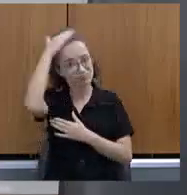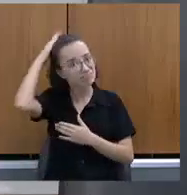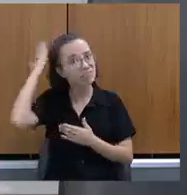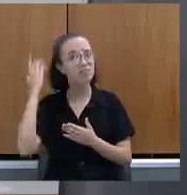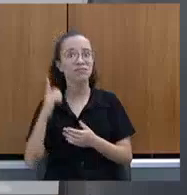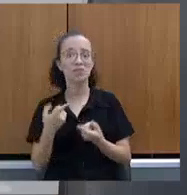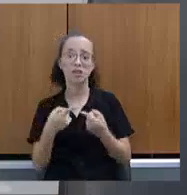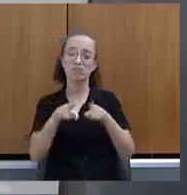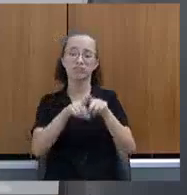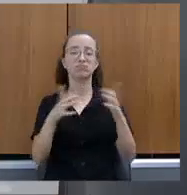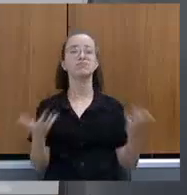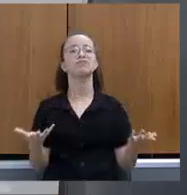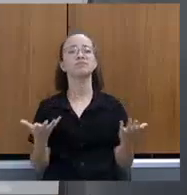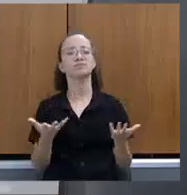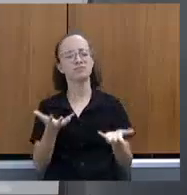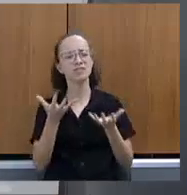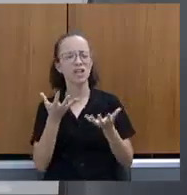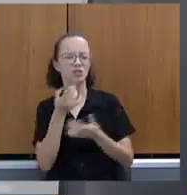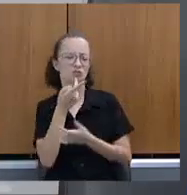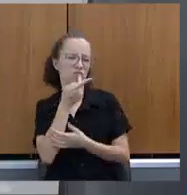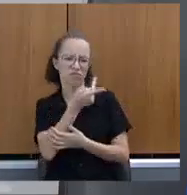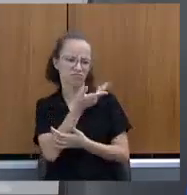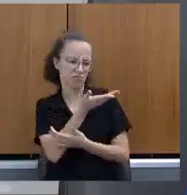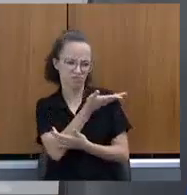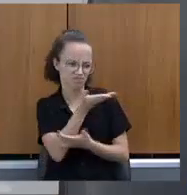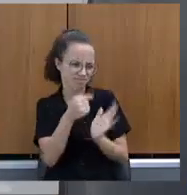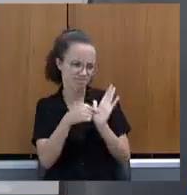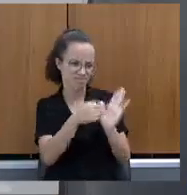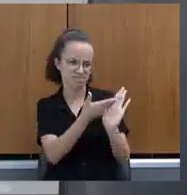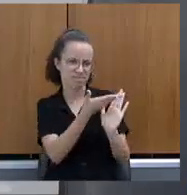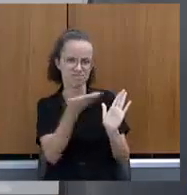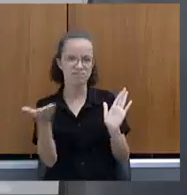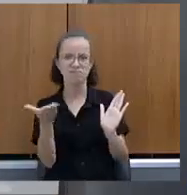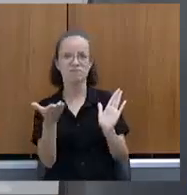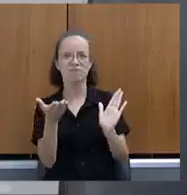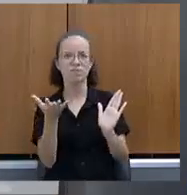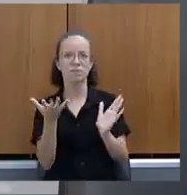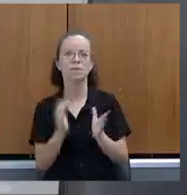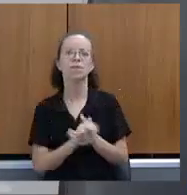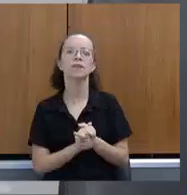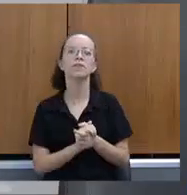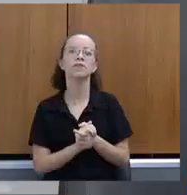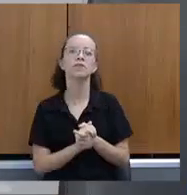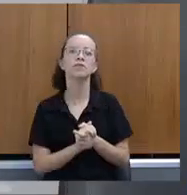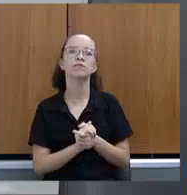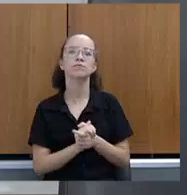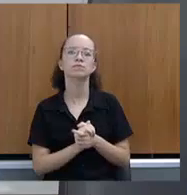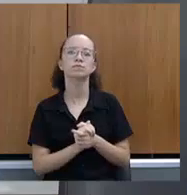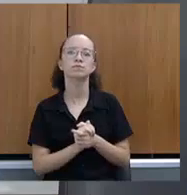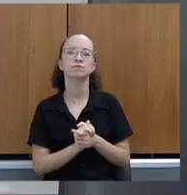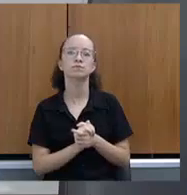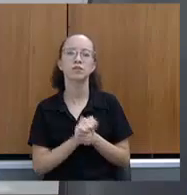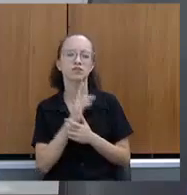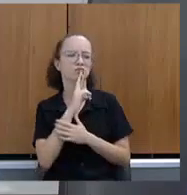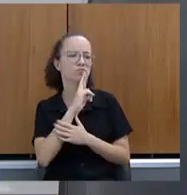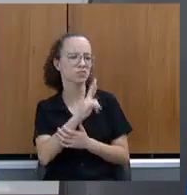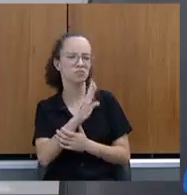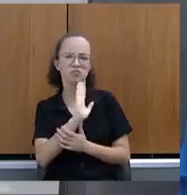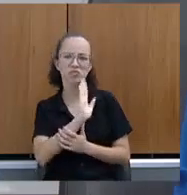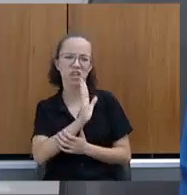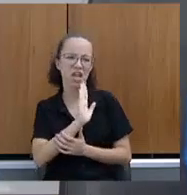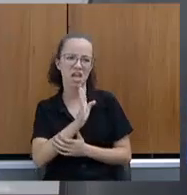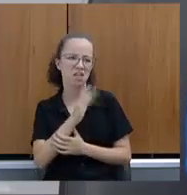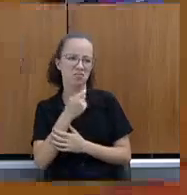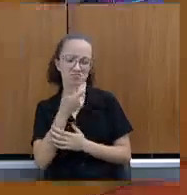eu não tenho pergunta eu quis trazer um balanço se não tiver nenhuma outra consideração até vou abrir mão da tréplica porque eu já usei ela toda